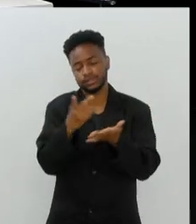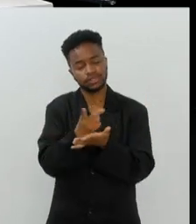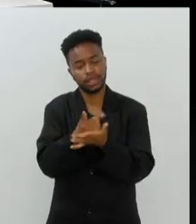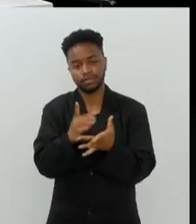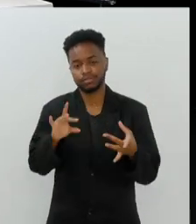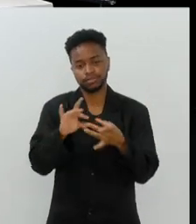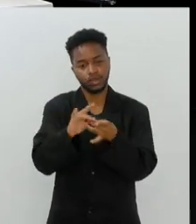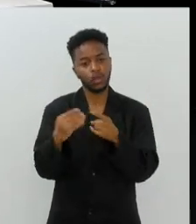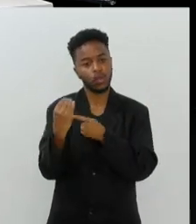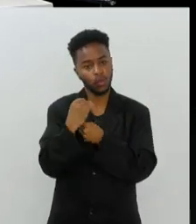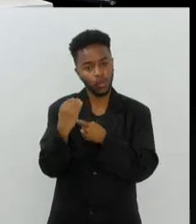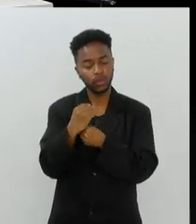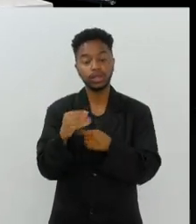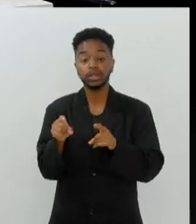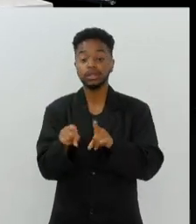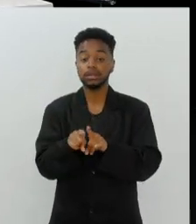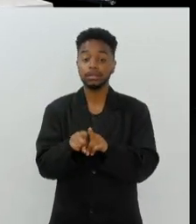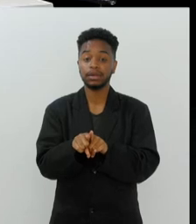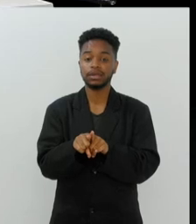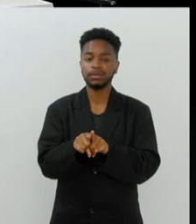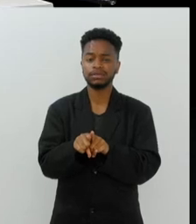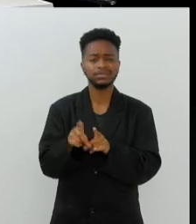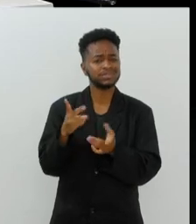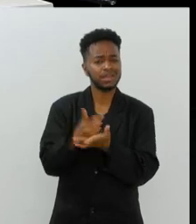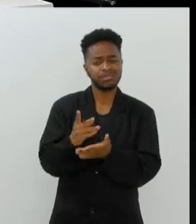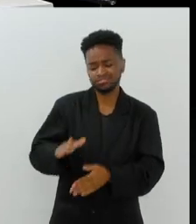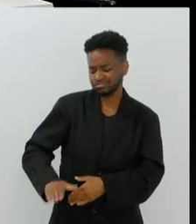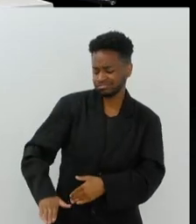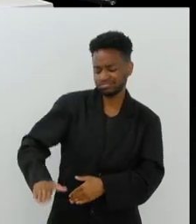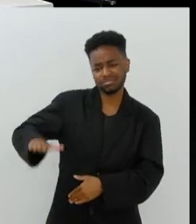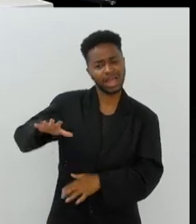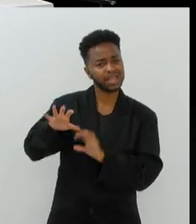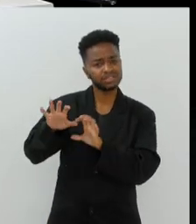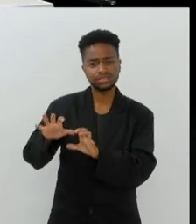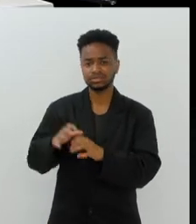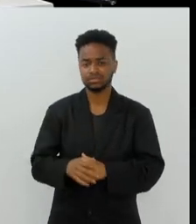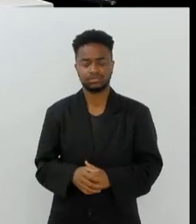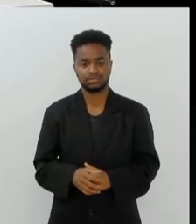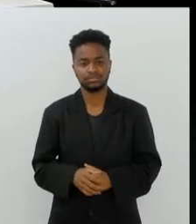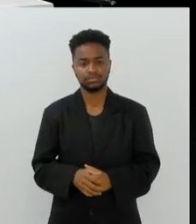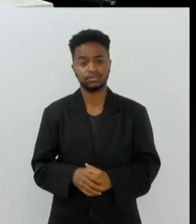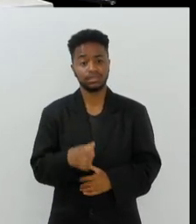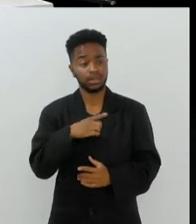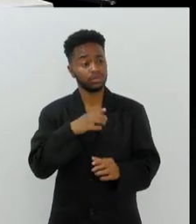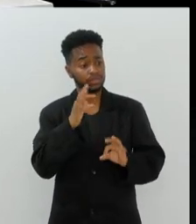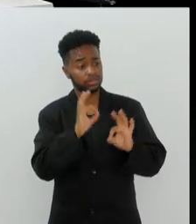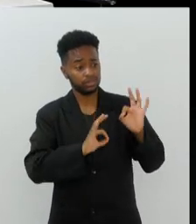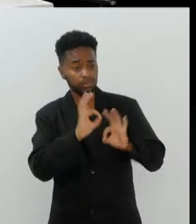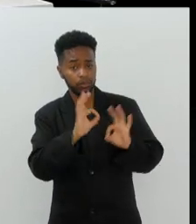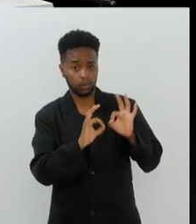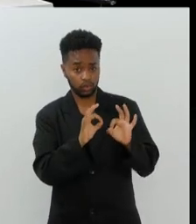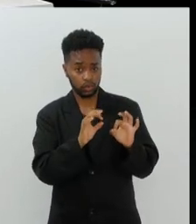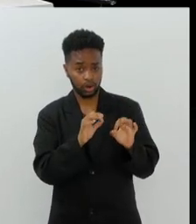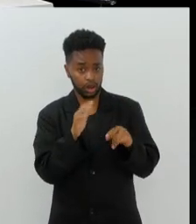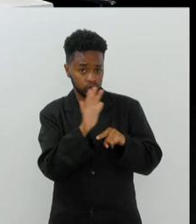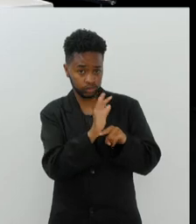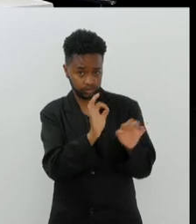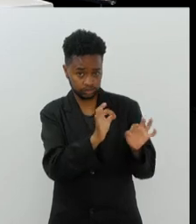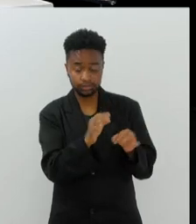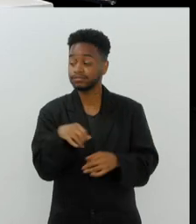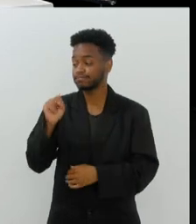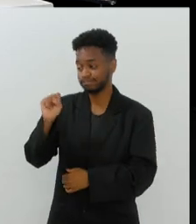Sim, ele cuida muito e sempre foi assim, desde pequenininho, engraçado. Ele faz um trabalho de produção, né? É, e desde pequenininho, assim,